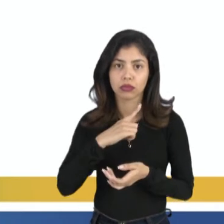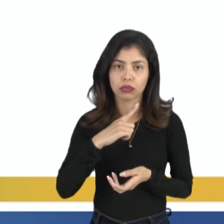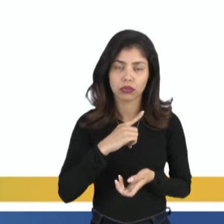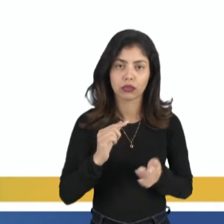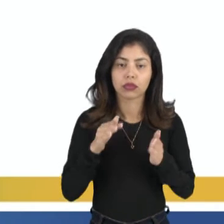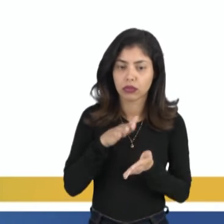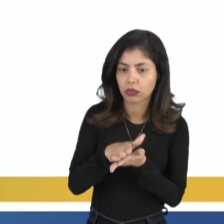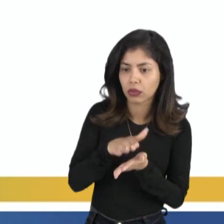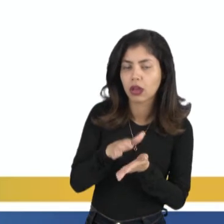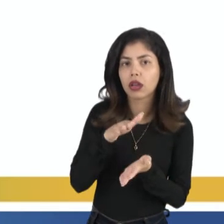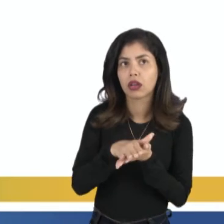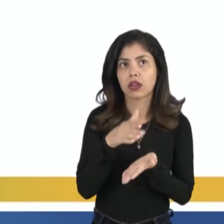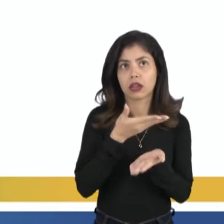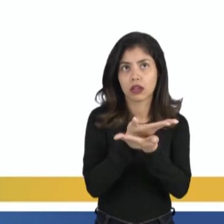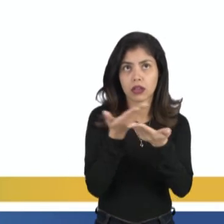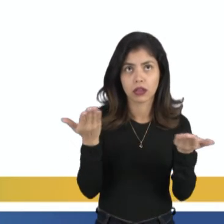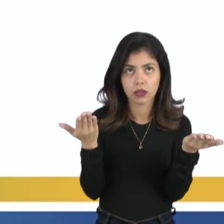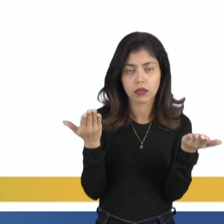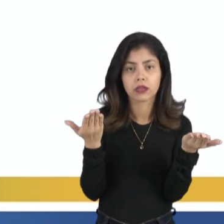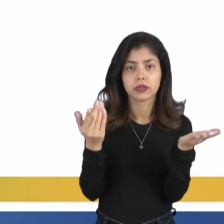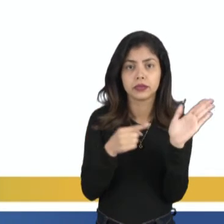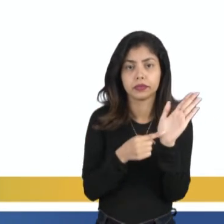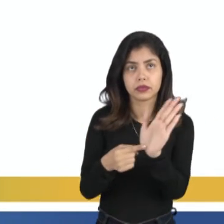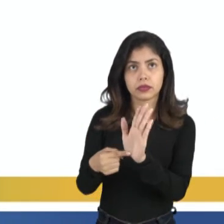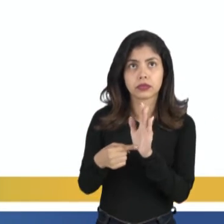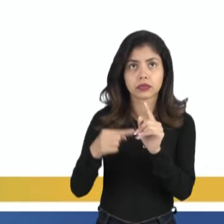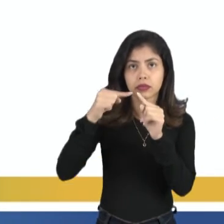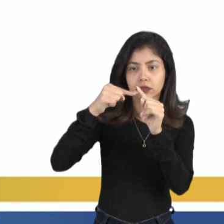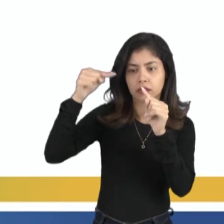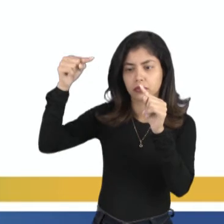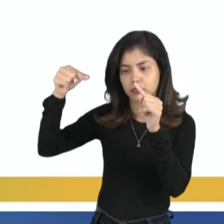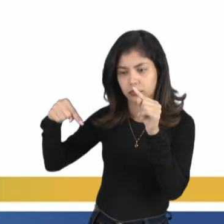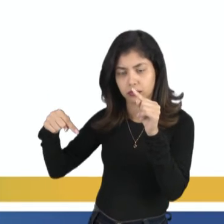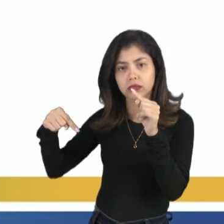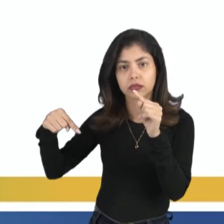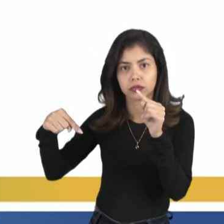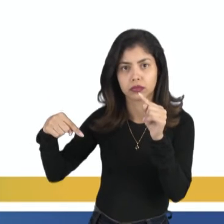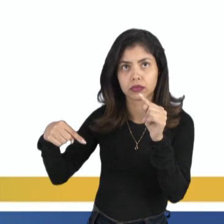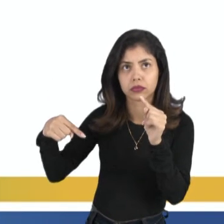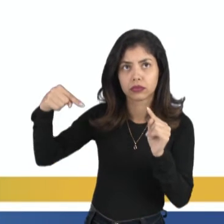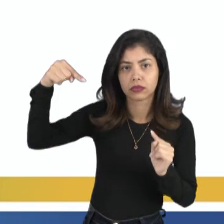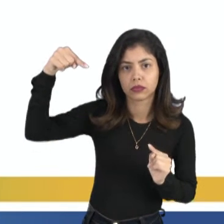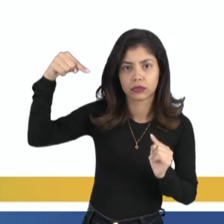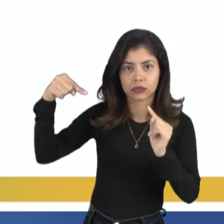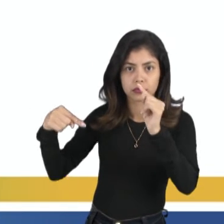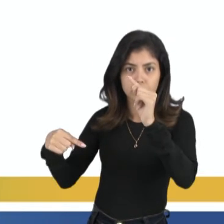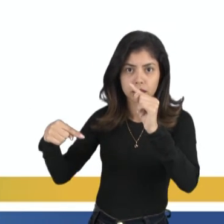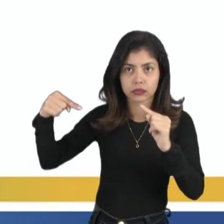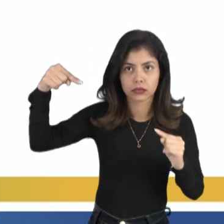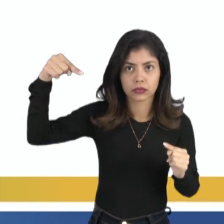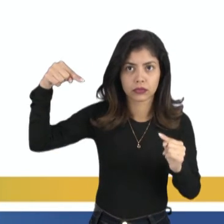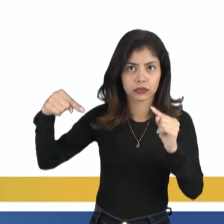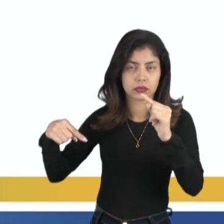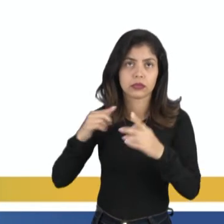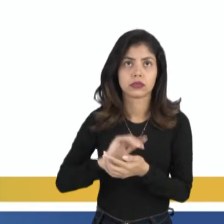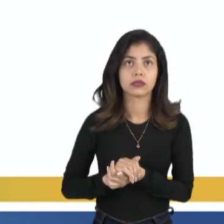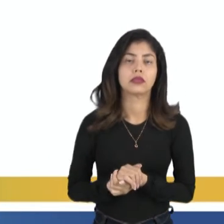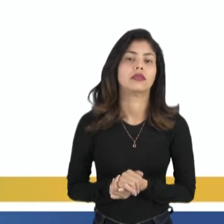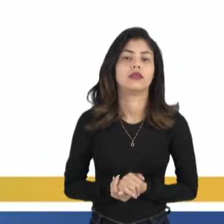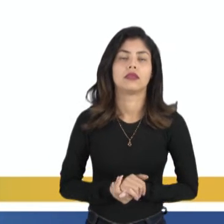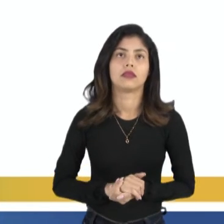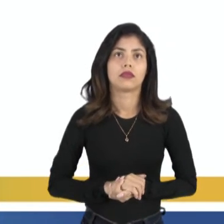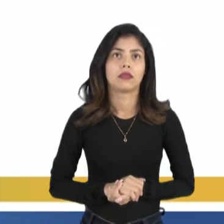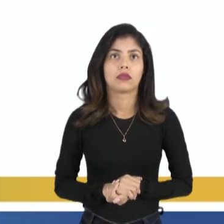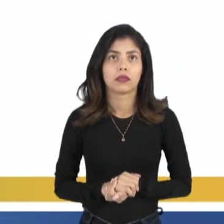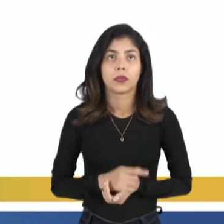está impressa aqui, imprimida aqui no fio. Então esse fio puxa o bloco, da mesma forma que o bloco puxa o fio. Elas são